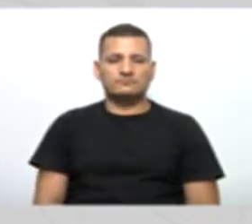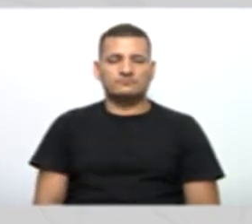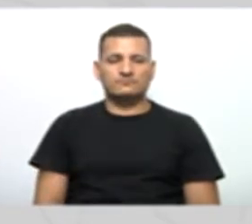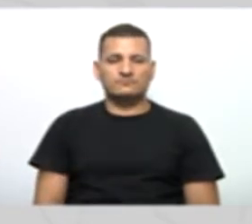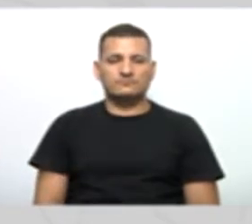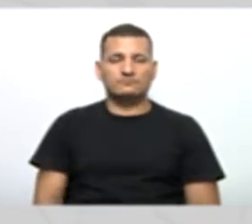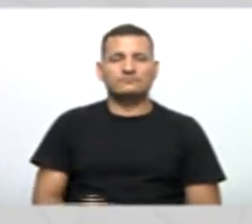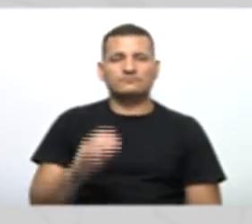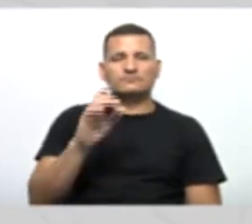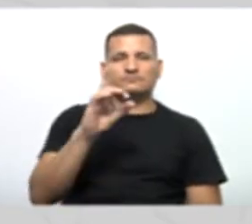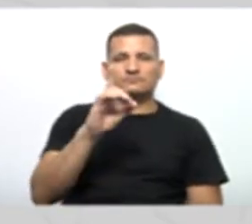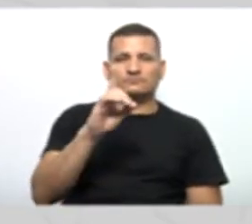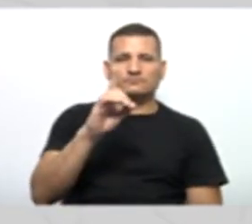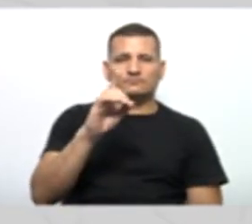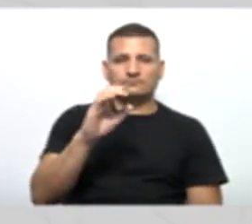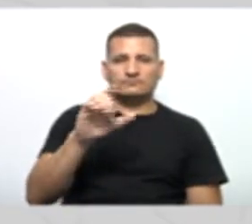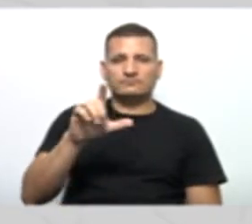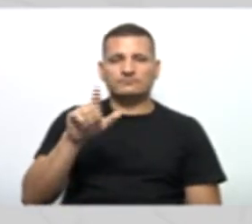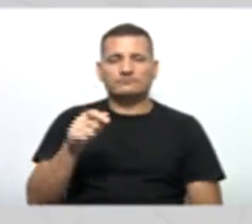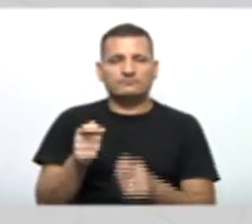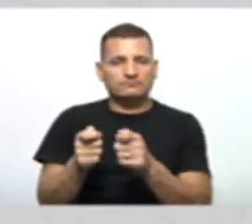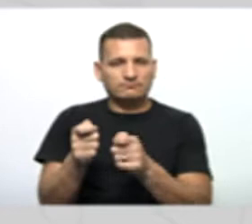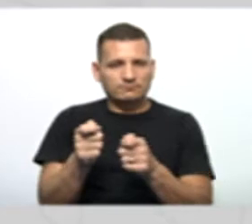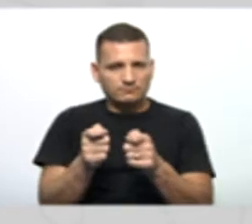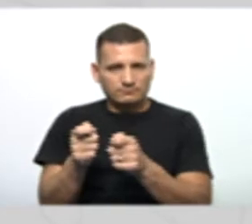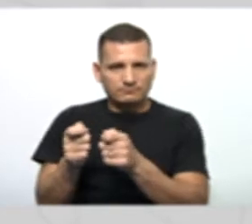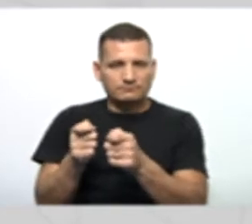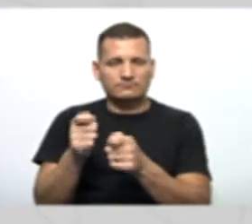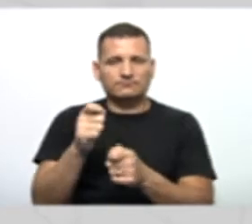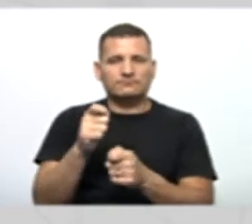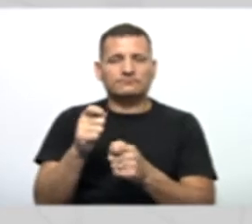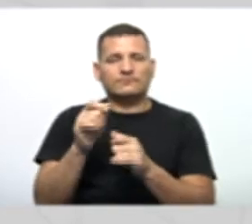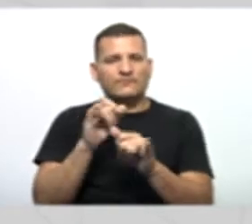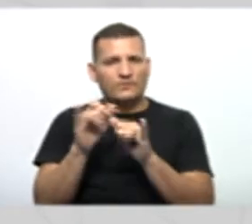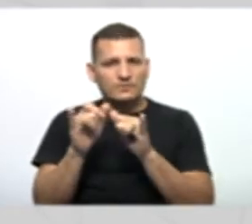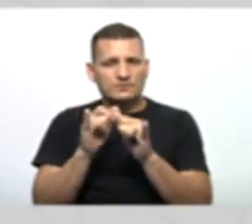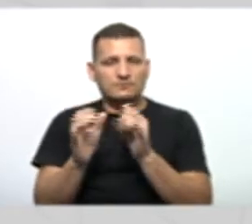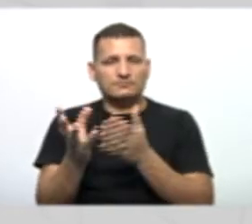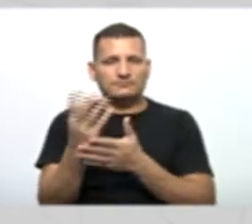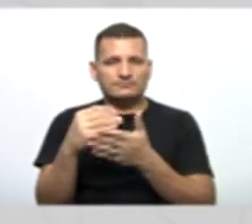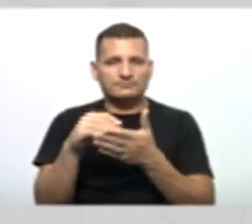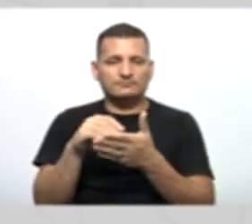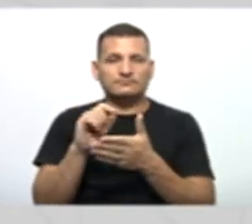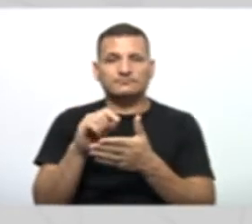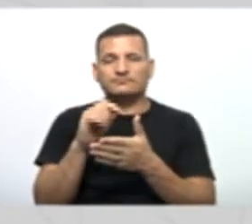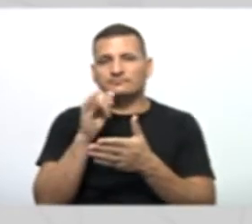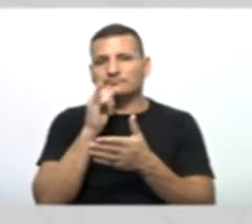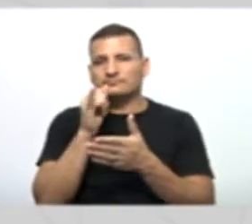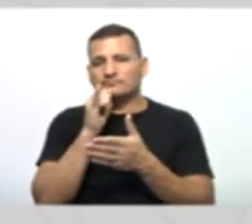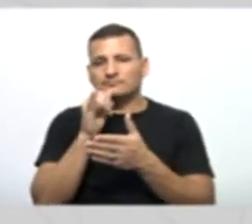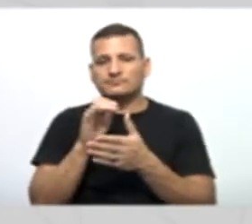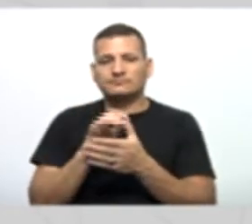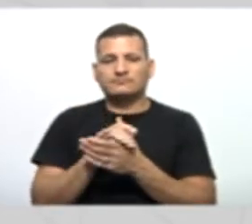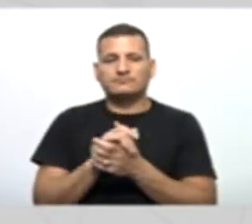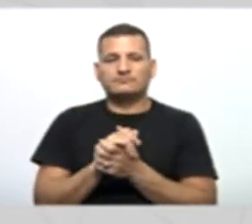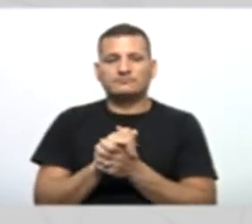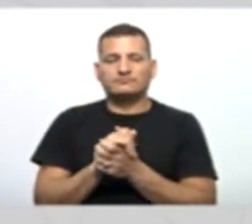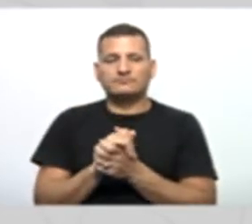é controle de dados. Ou seja, você vai dar permissões para quem quer que seja